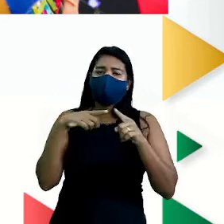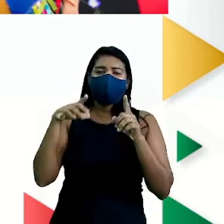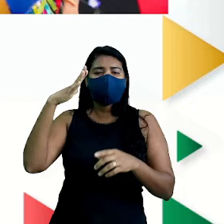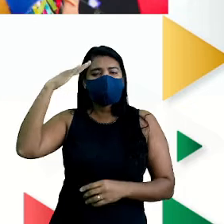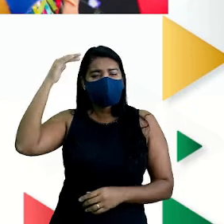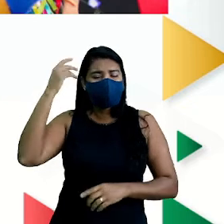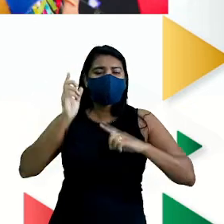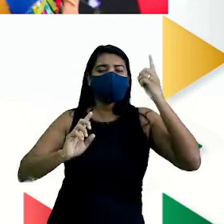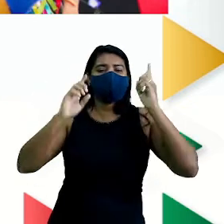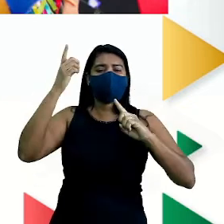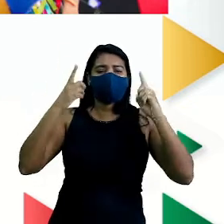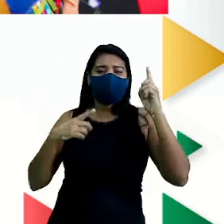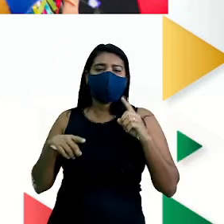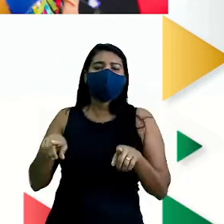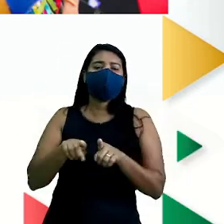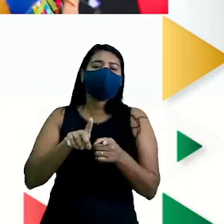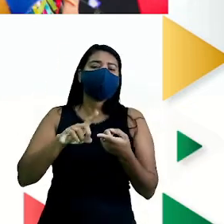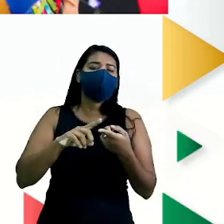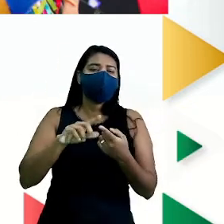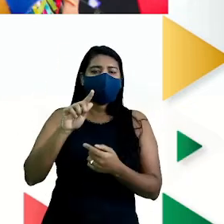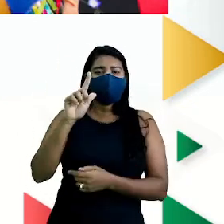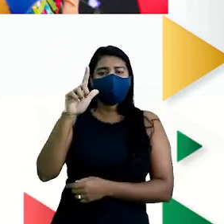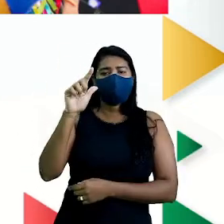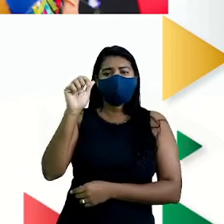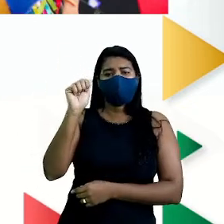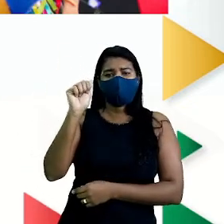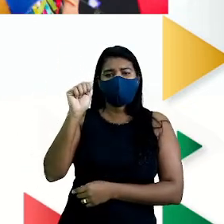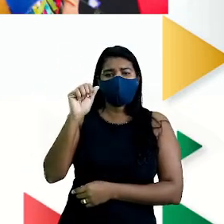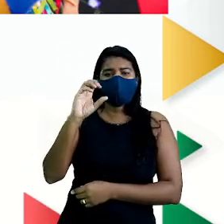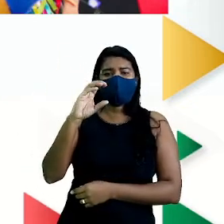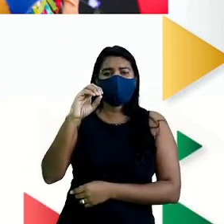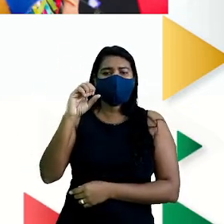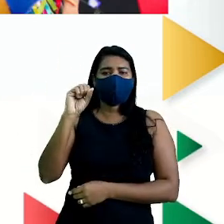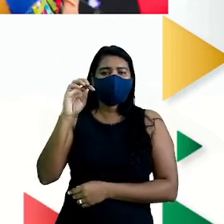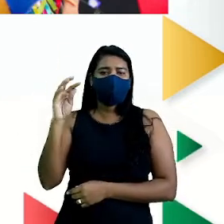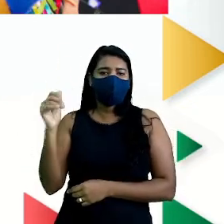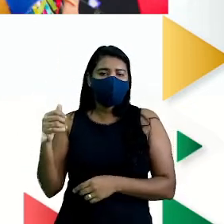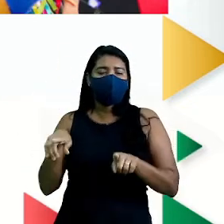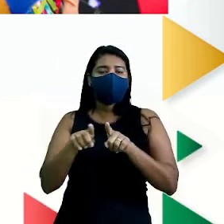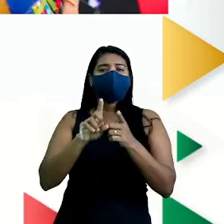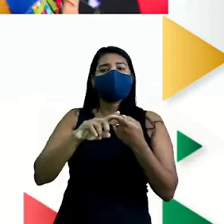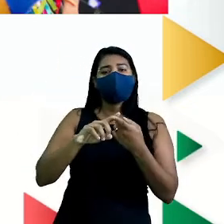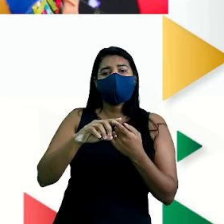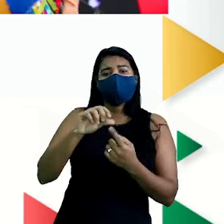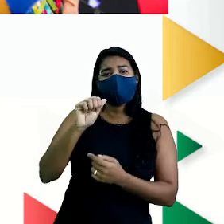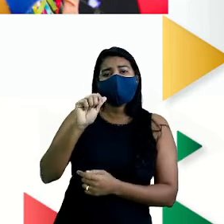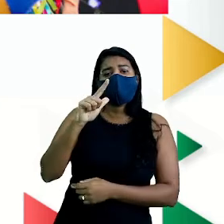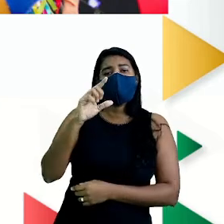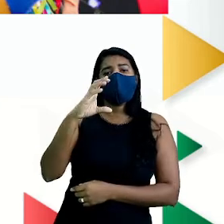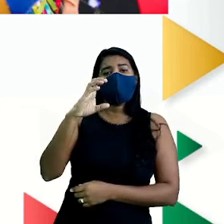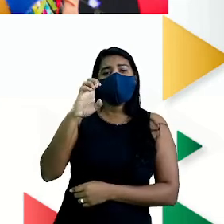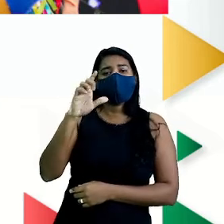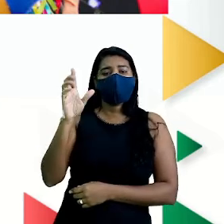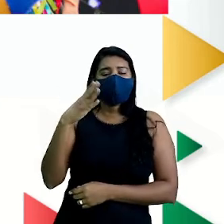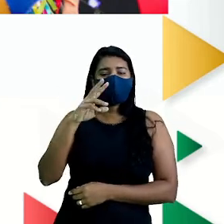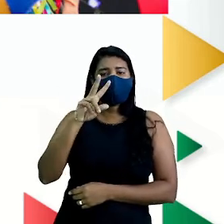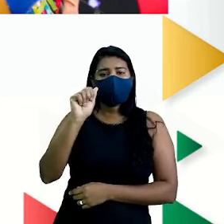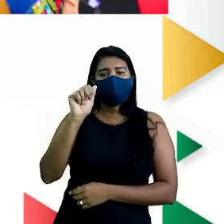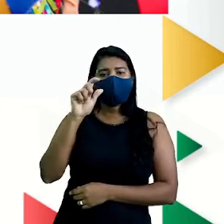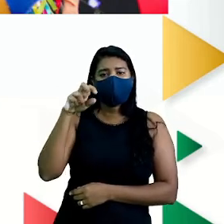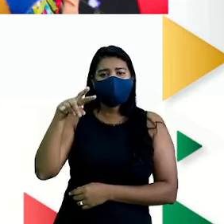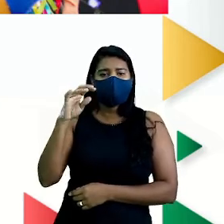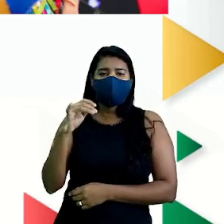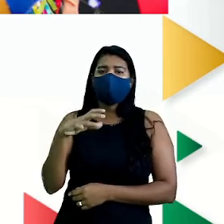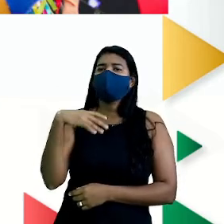vários frevos também, Gal Costa e Alceu Valença. Então, Alceu Valença é um dos maiores divulgadores do frevo também, né? Que aí, como eu falo, né? A gente não é obrigado